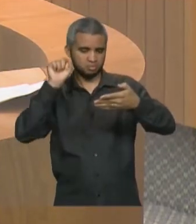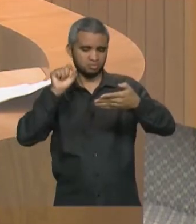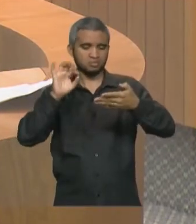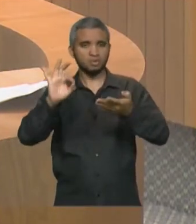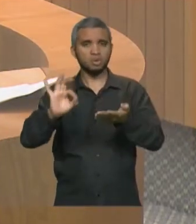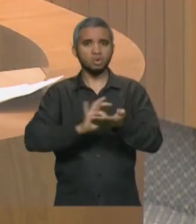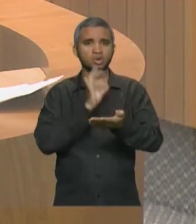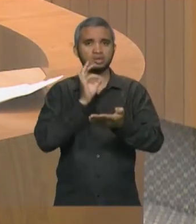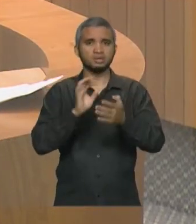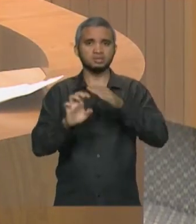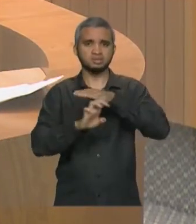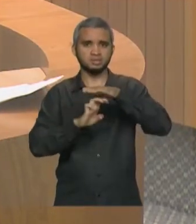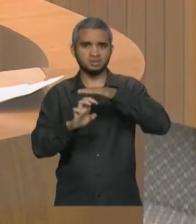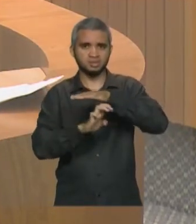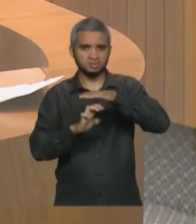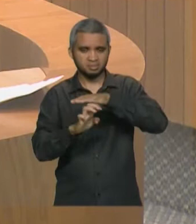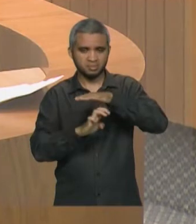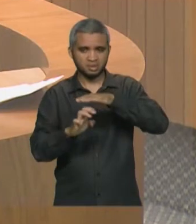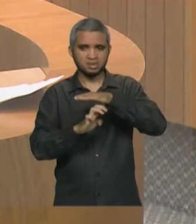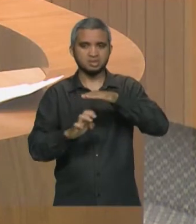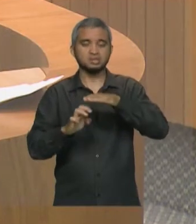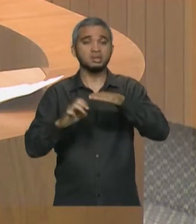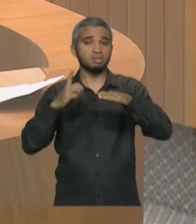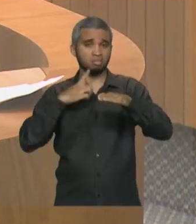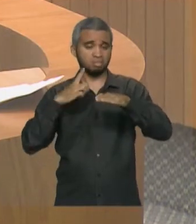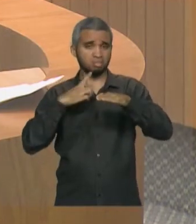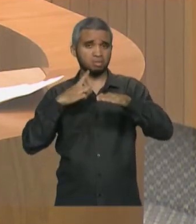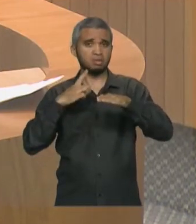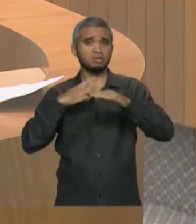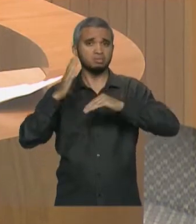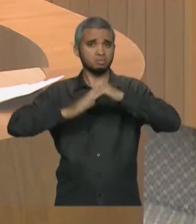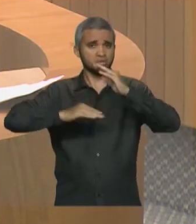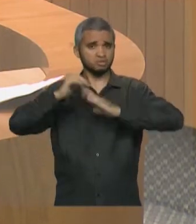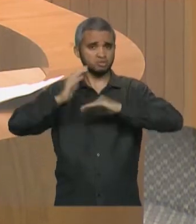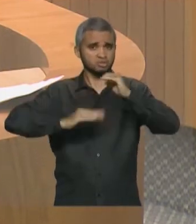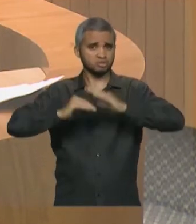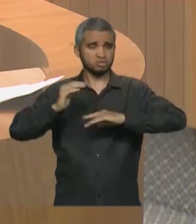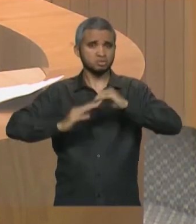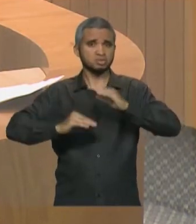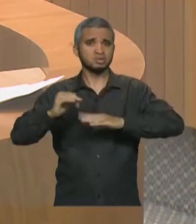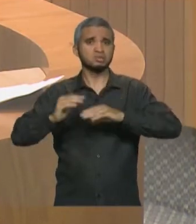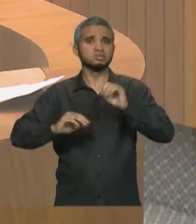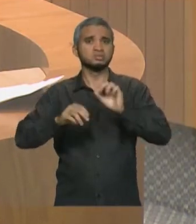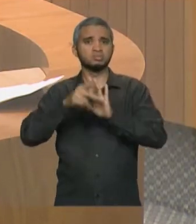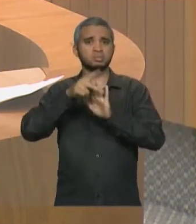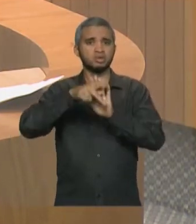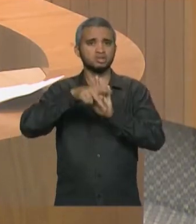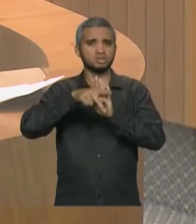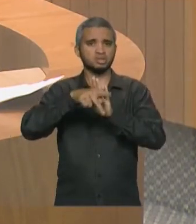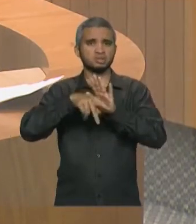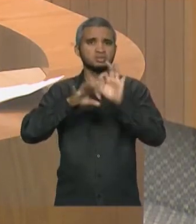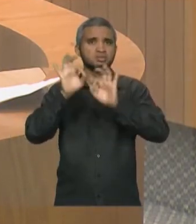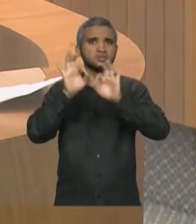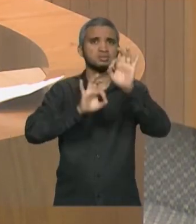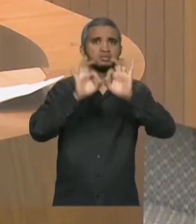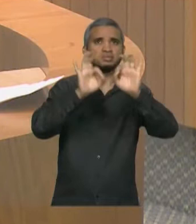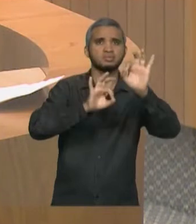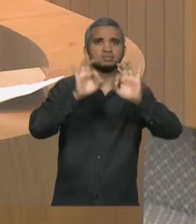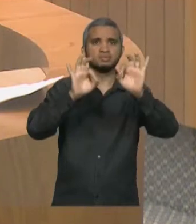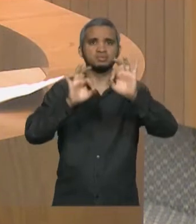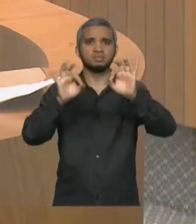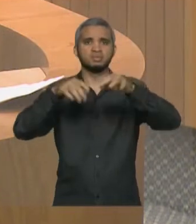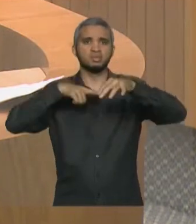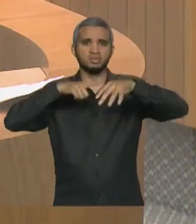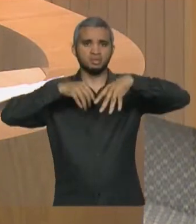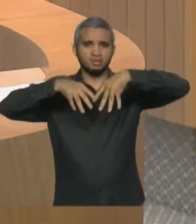da empresa especializada em prestação de serviço de execução do projeto de decoração aérea com